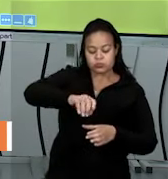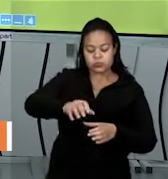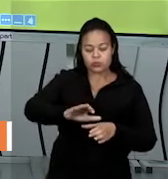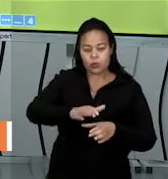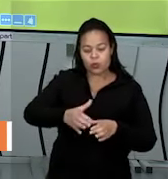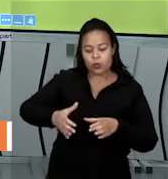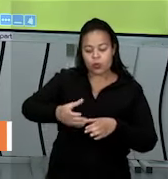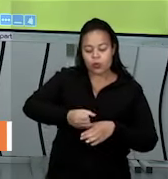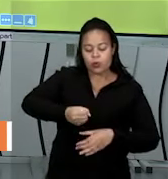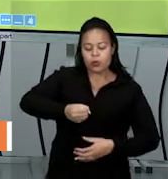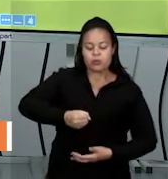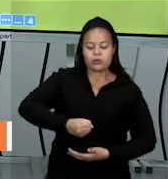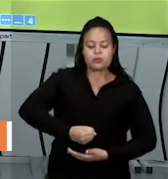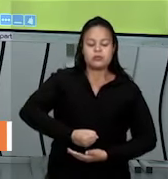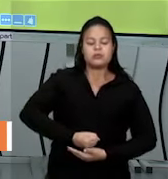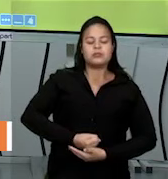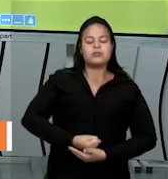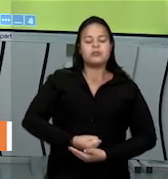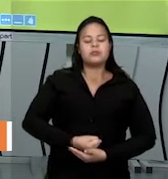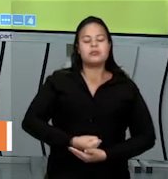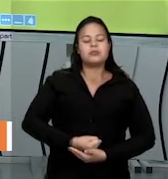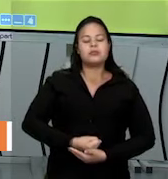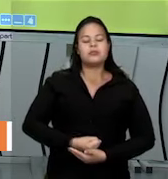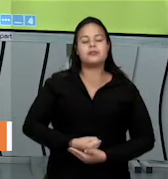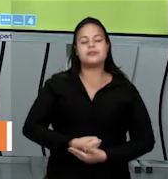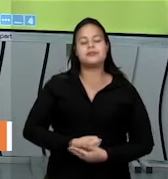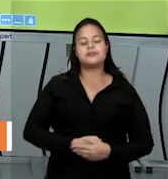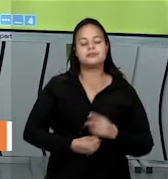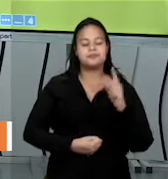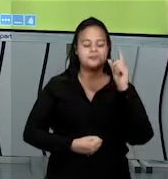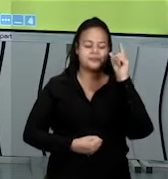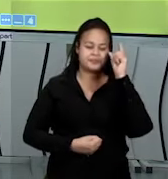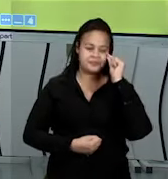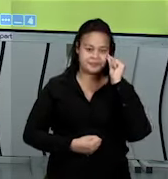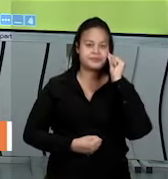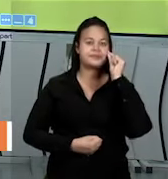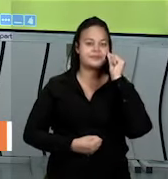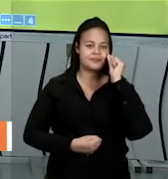e isso pode aliviar a sua cólica menstrual.